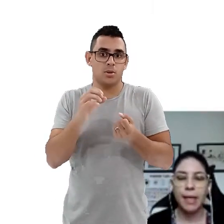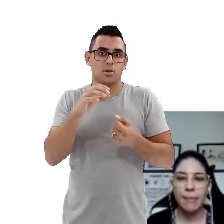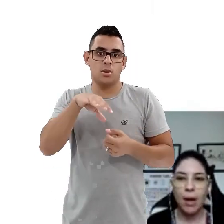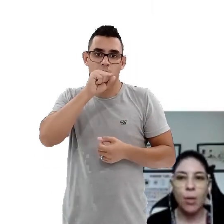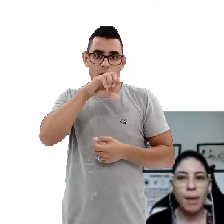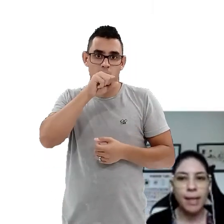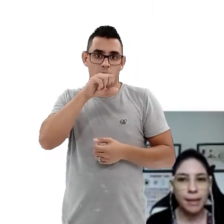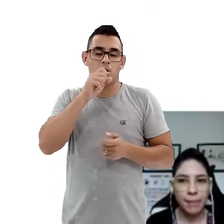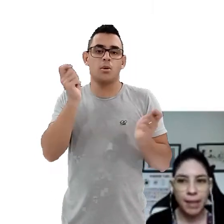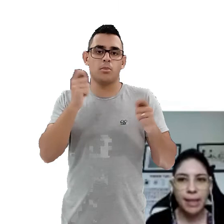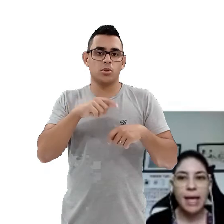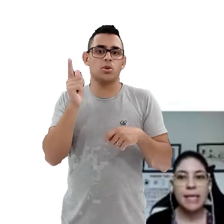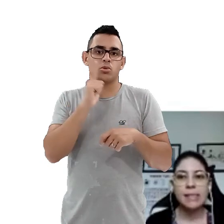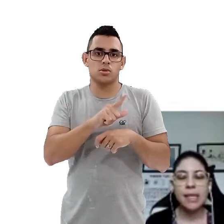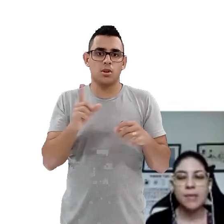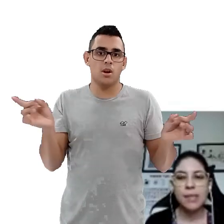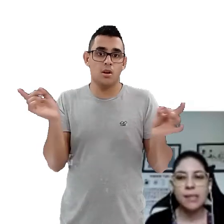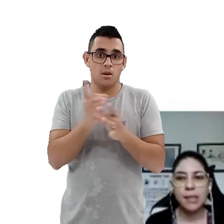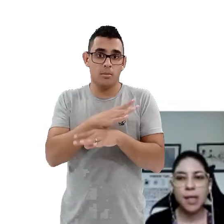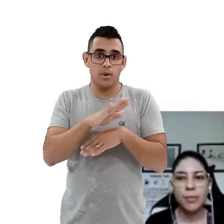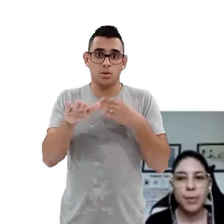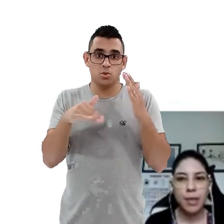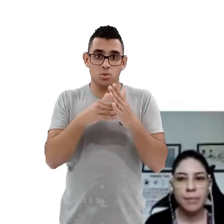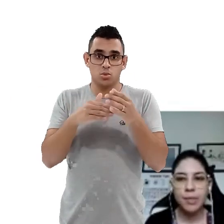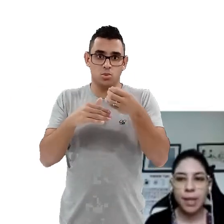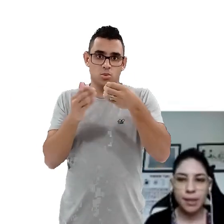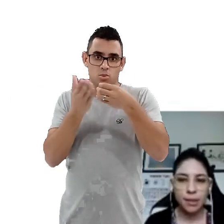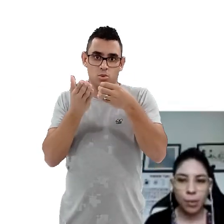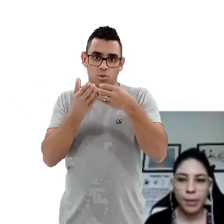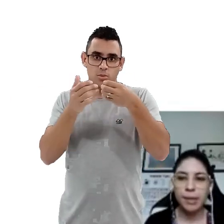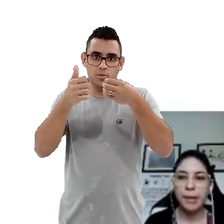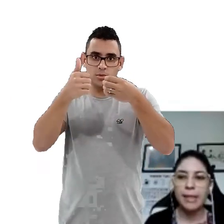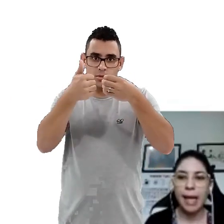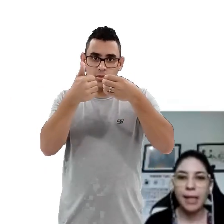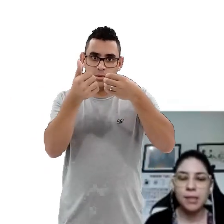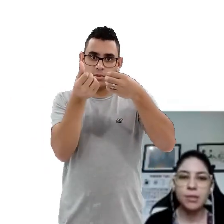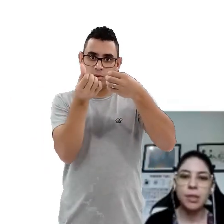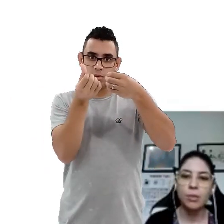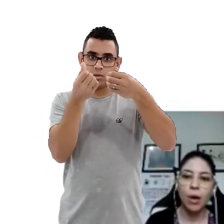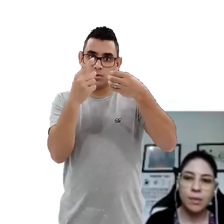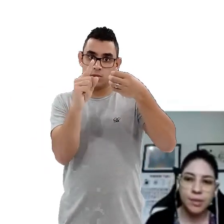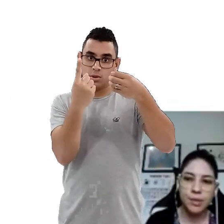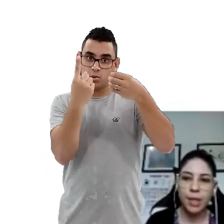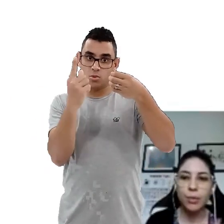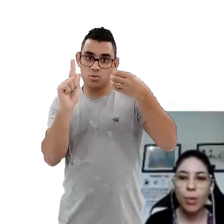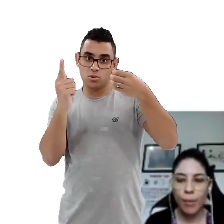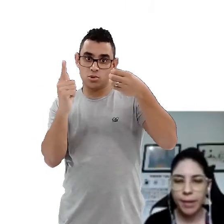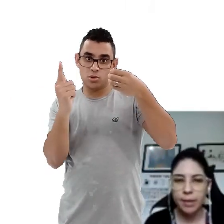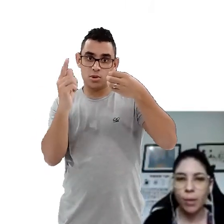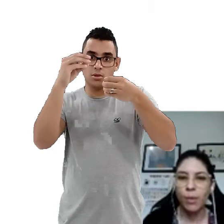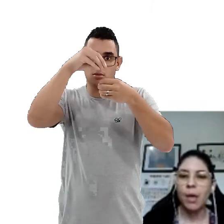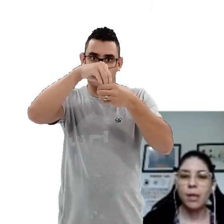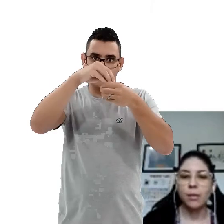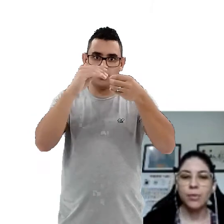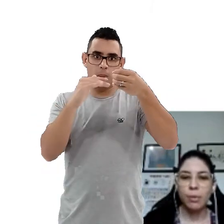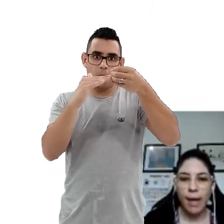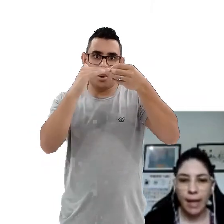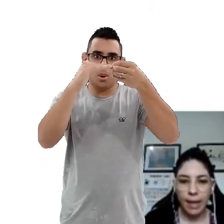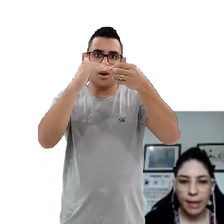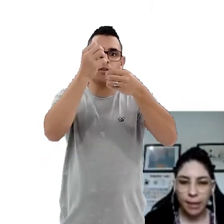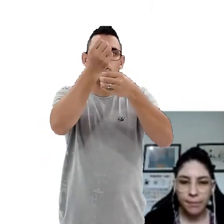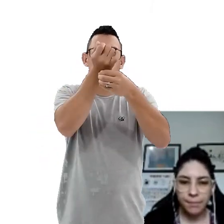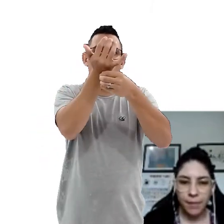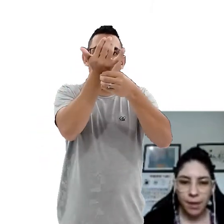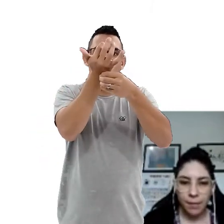para queimar completamente 161 gramas de etanol? Então, ele está relacionando oxigênio com etanol. Então, deixa eu